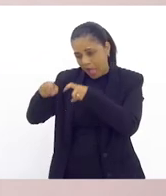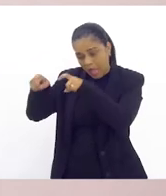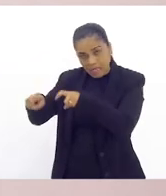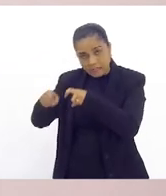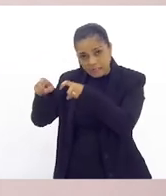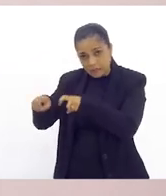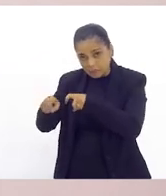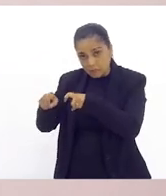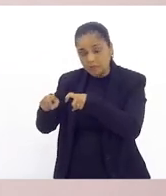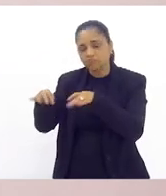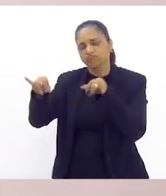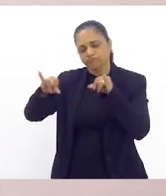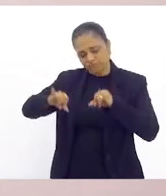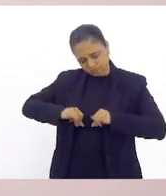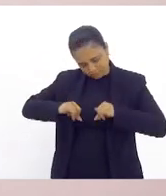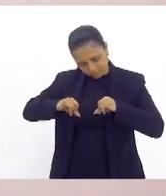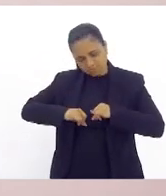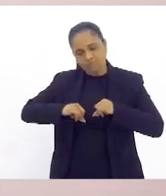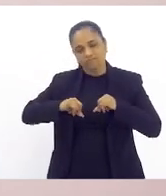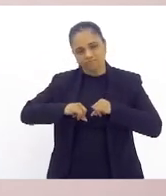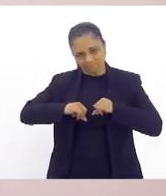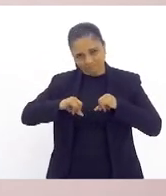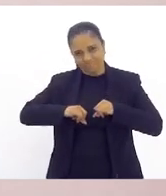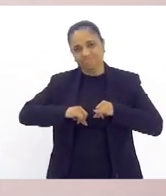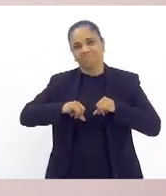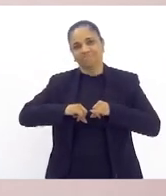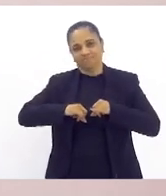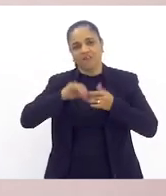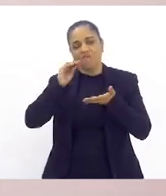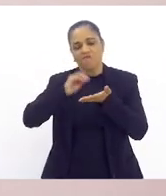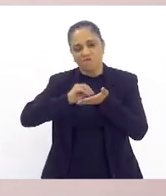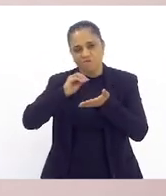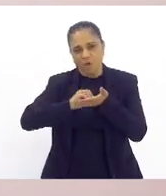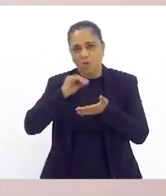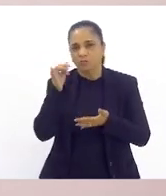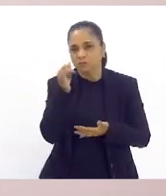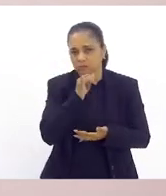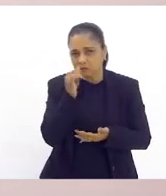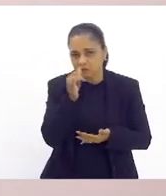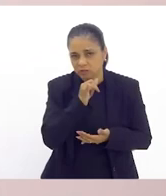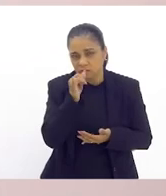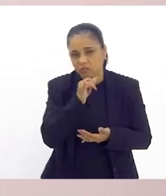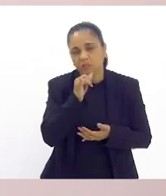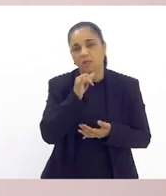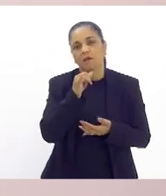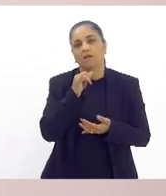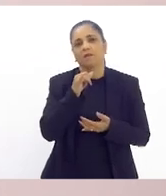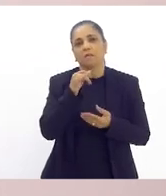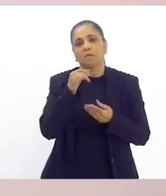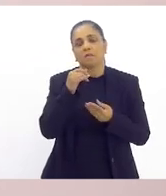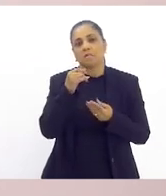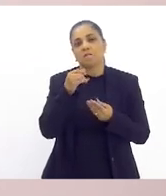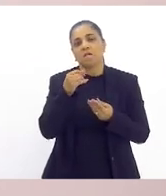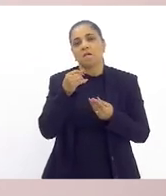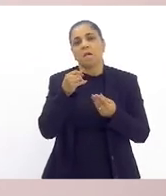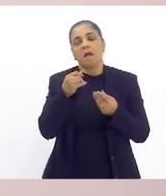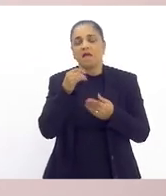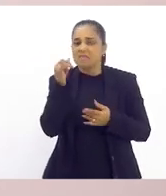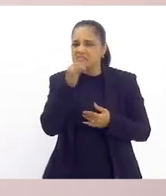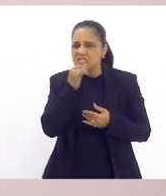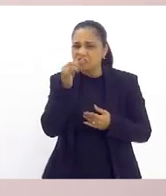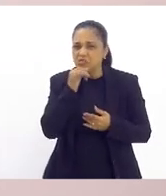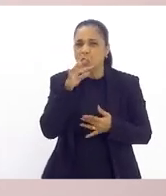e que sofre também com a questão da falta de energia da péssima energia que é fornecida